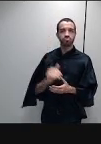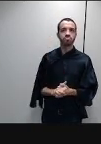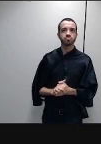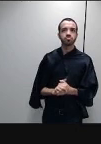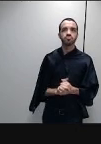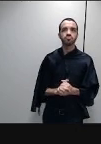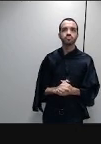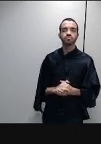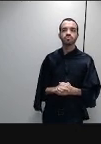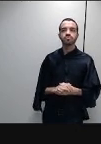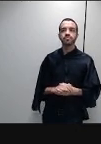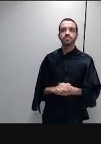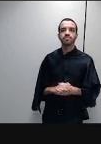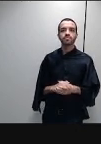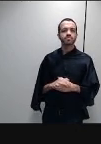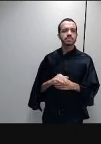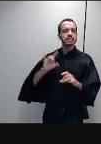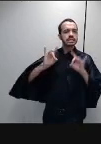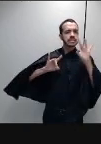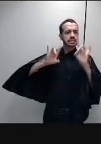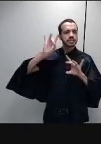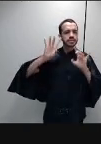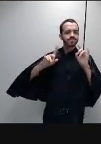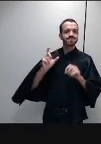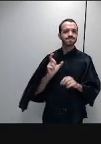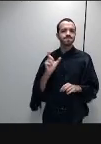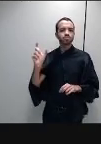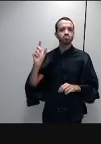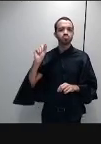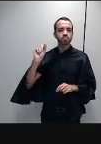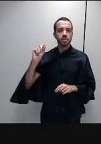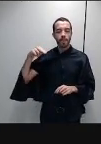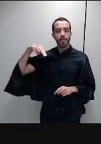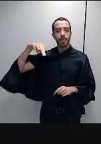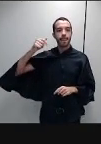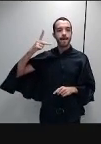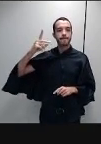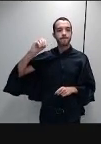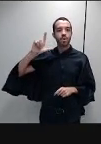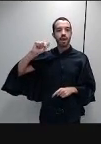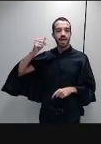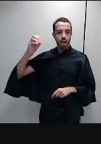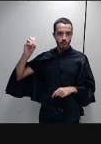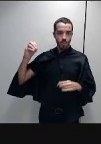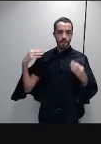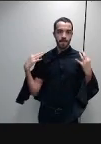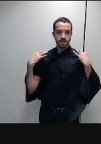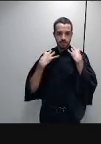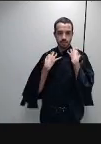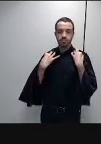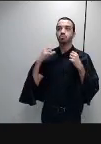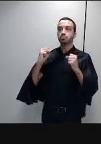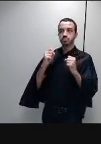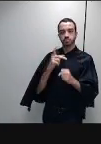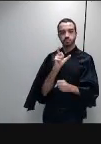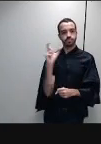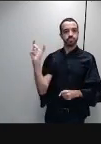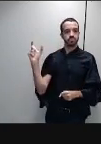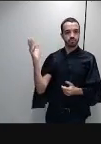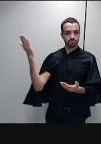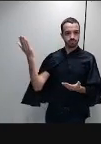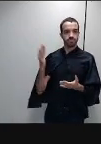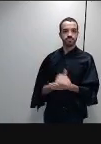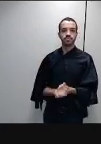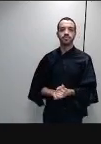feito pelo Ministro Napoleão que tem a palavra eu cansei mistério bom então